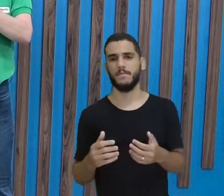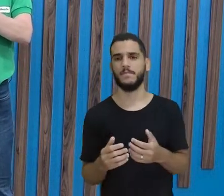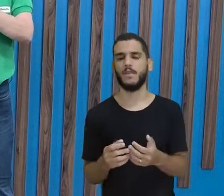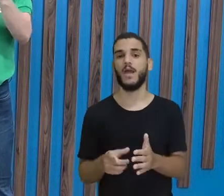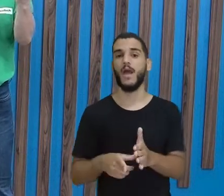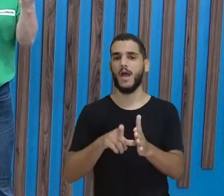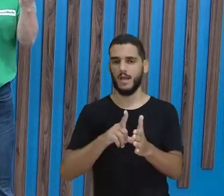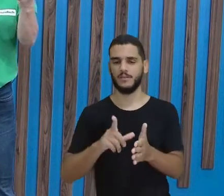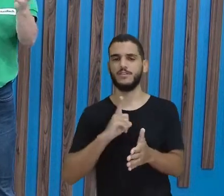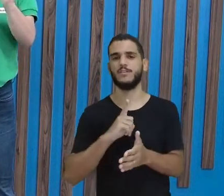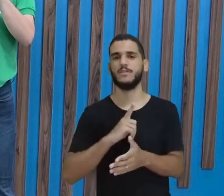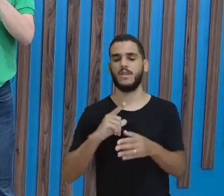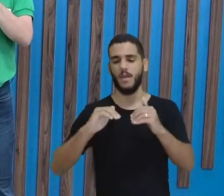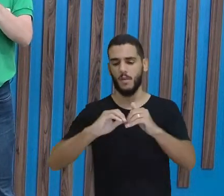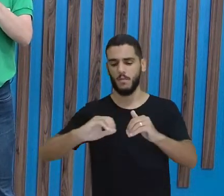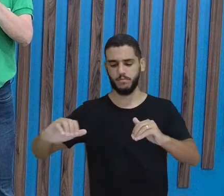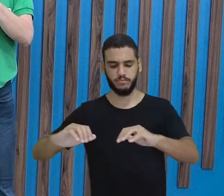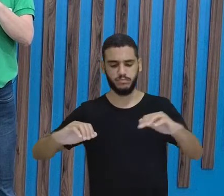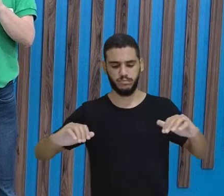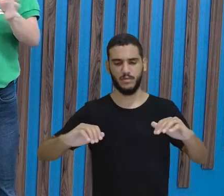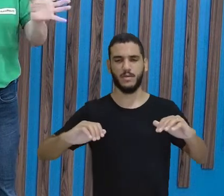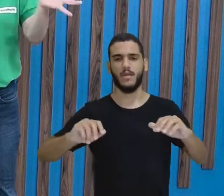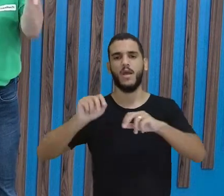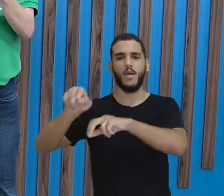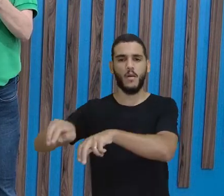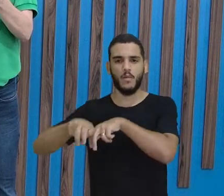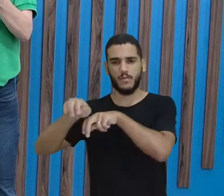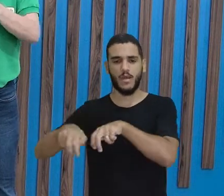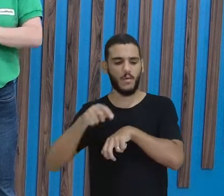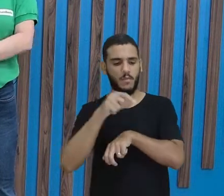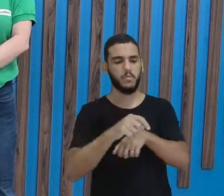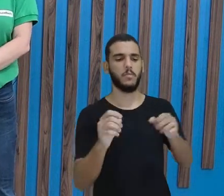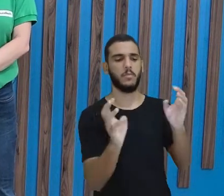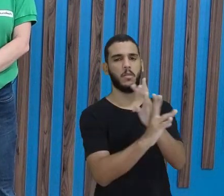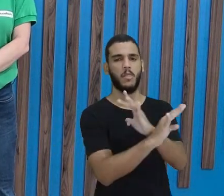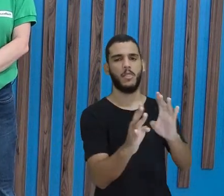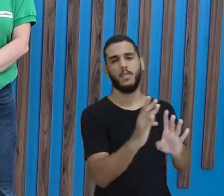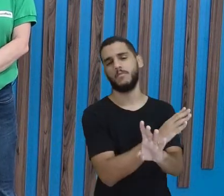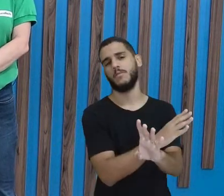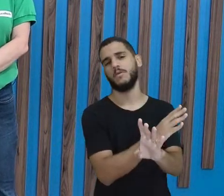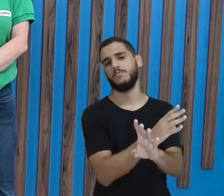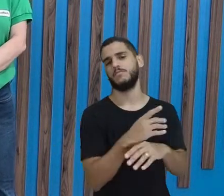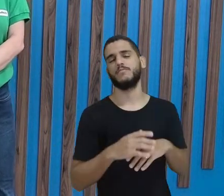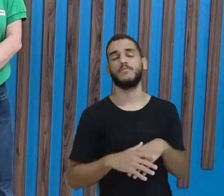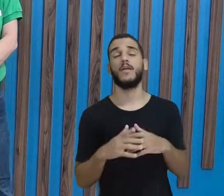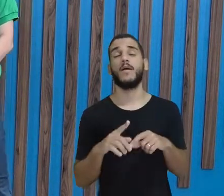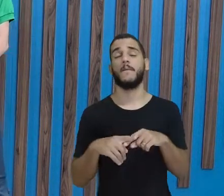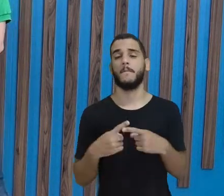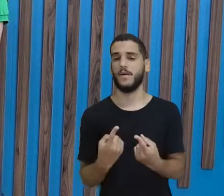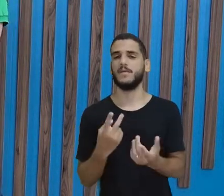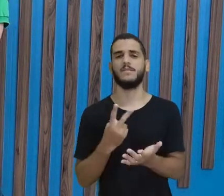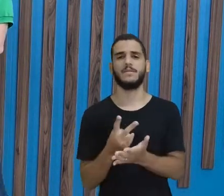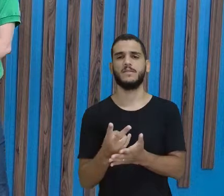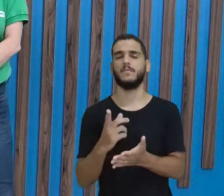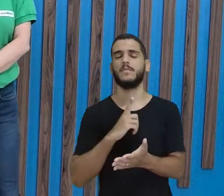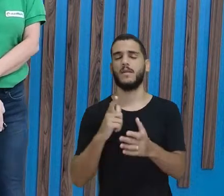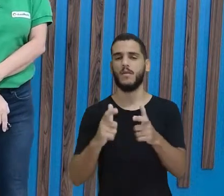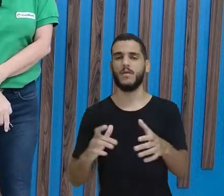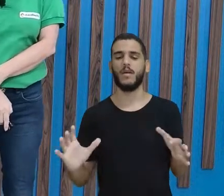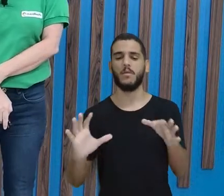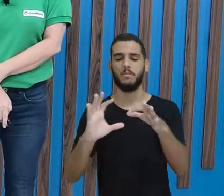entre Sim. rural e urbano, mas tem muitos lugares hoje que convivem as duas áreas. É legal isso, né? Não é? Eu acho